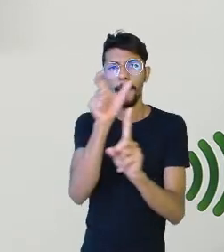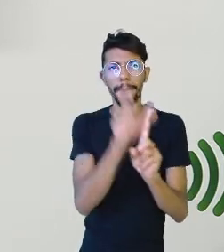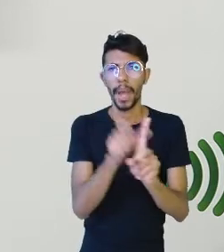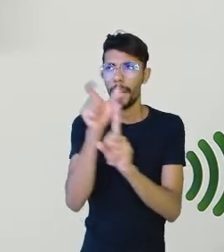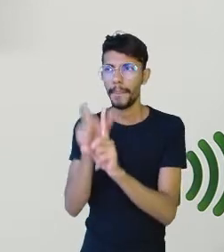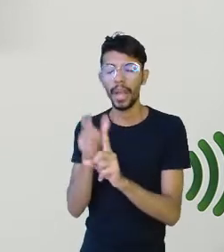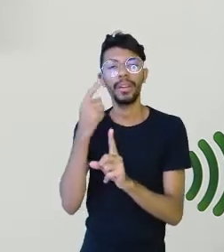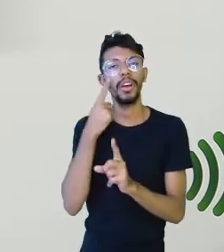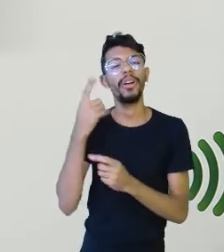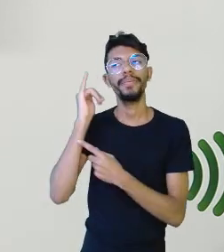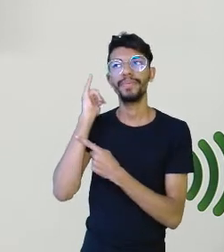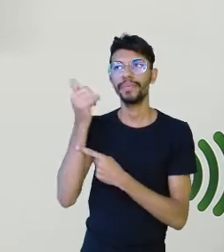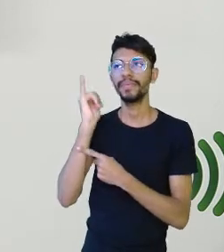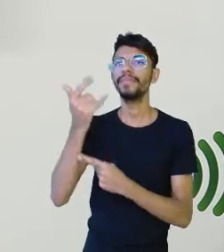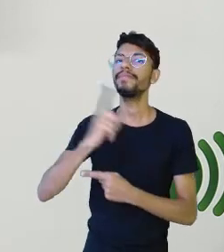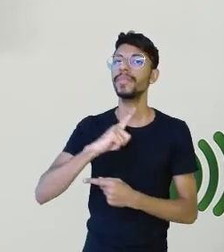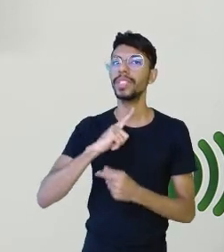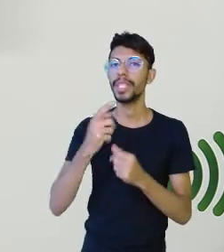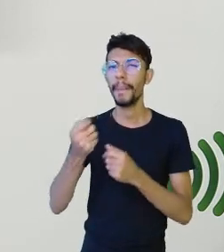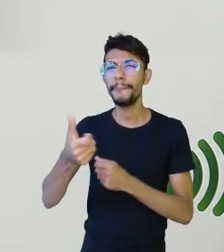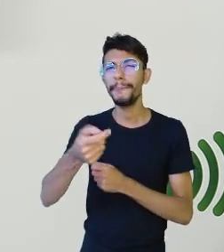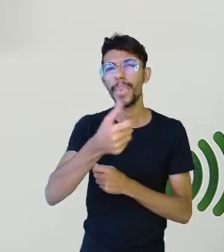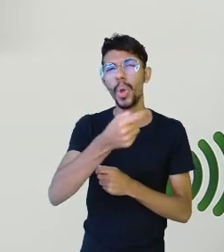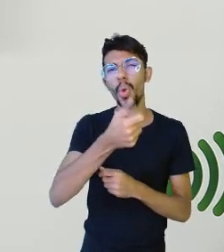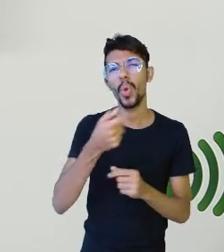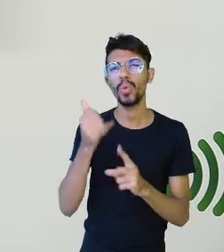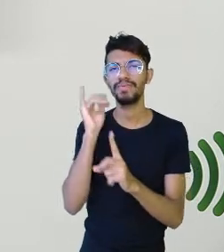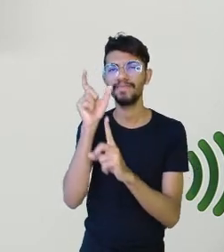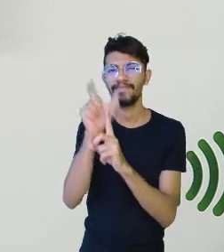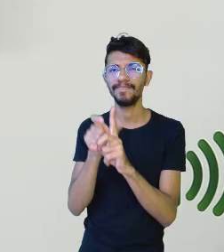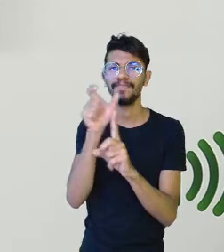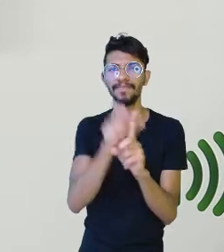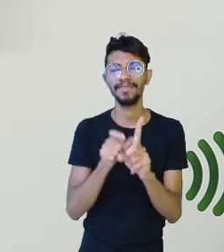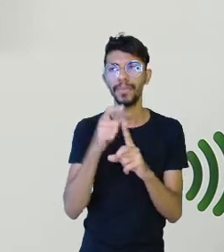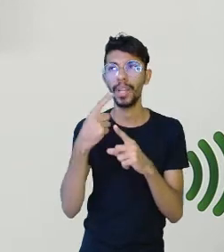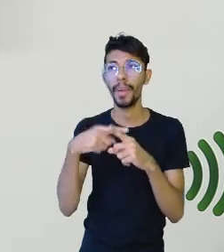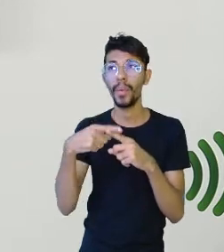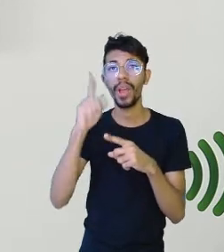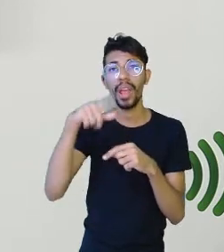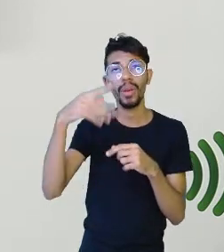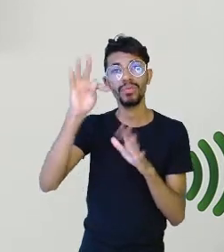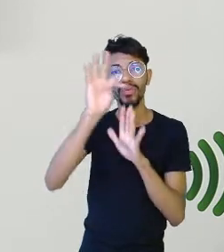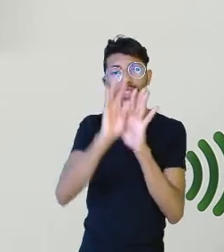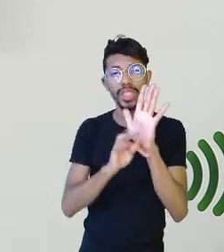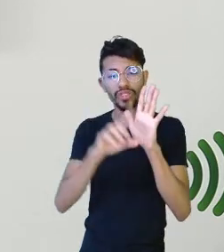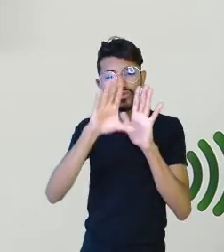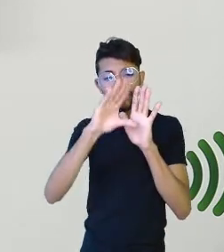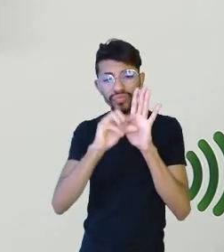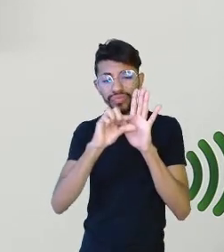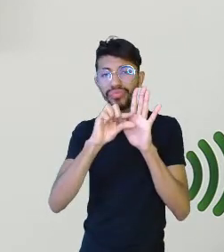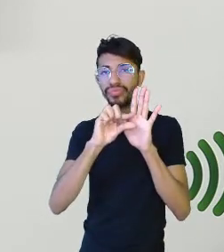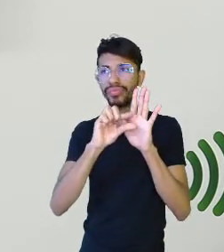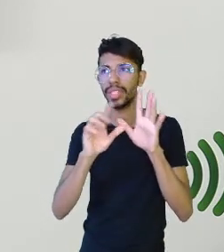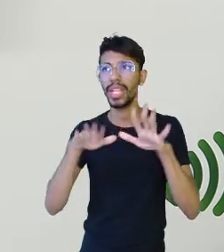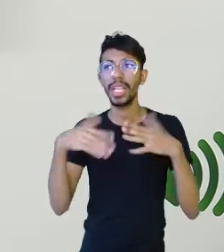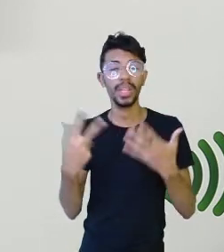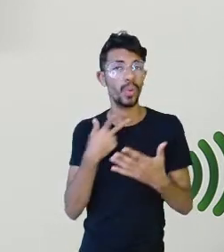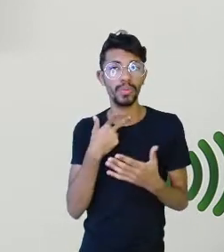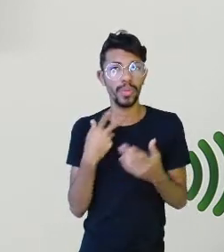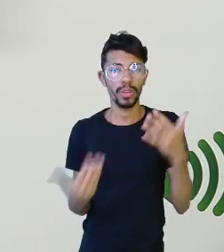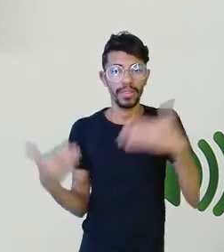poucos personagens, porque como é um texto breve, não é possível incluir muitos participantes na história.